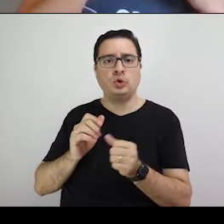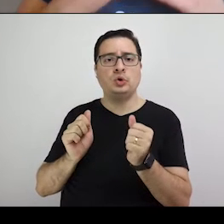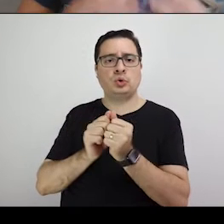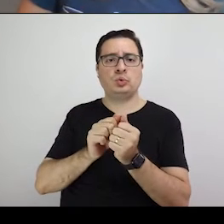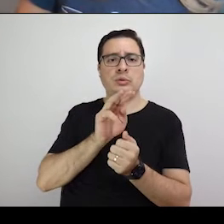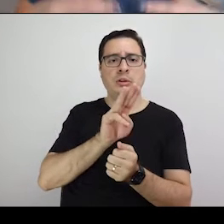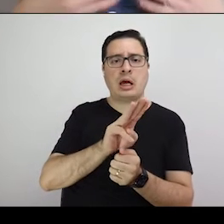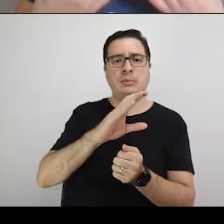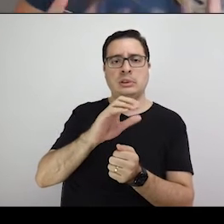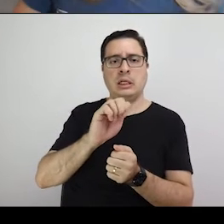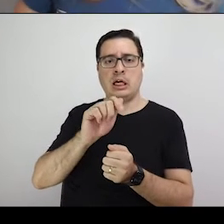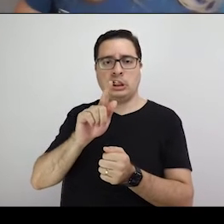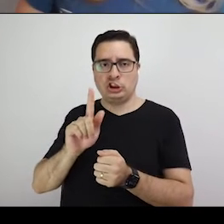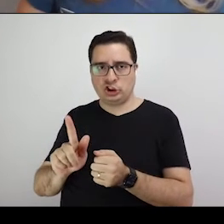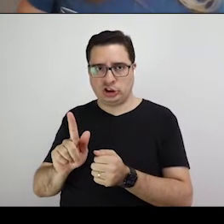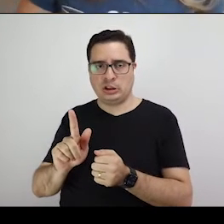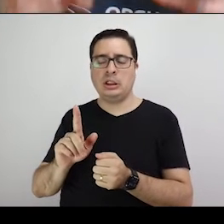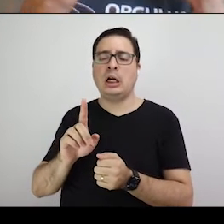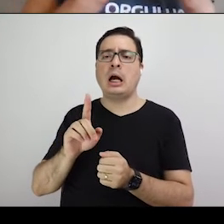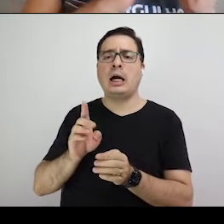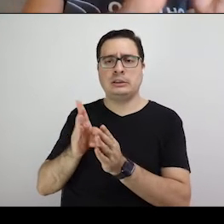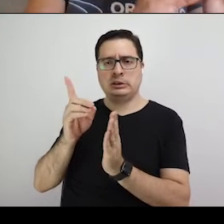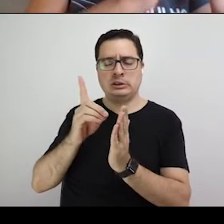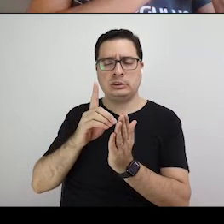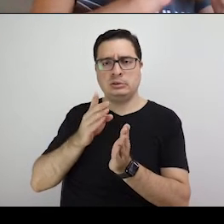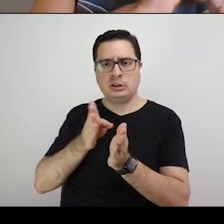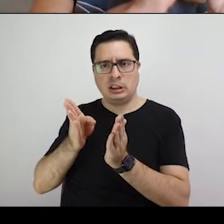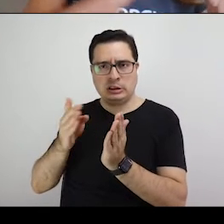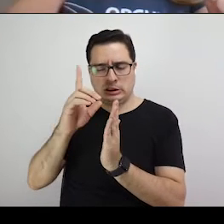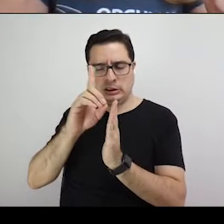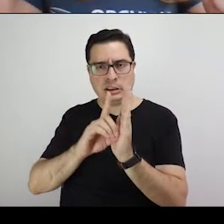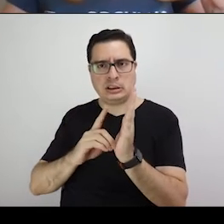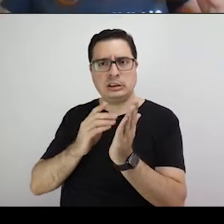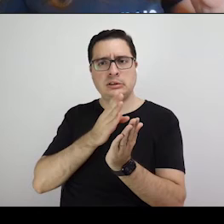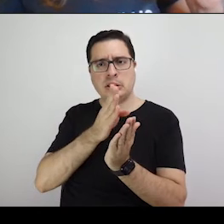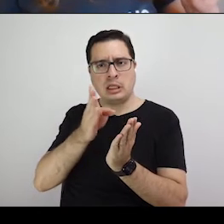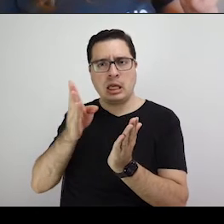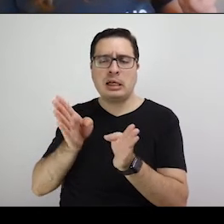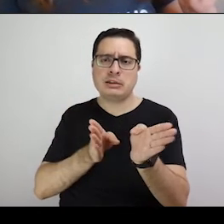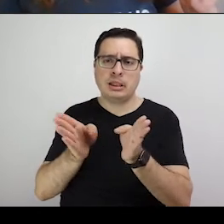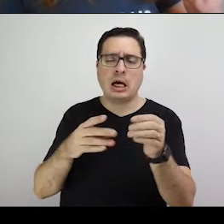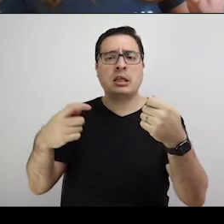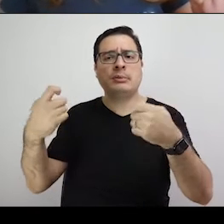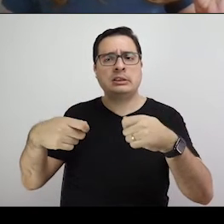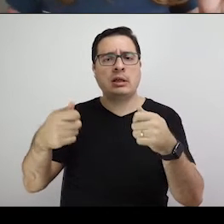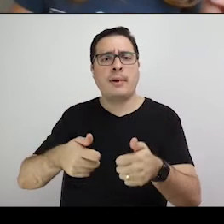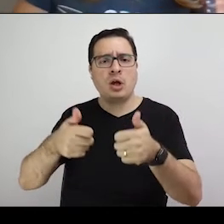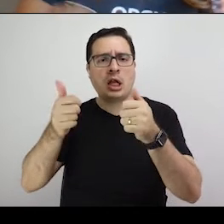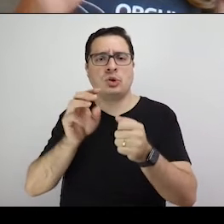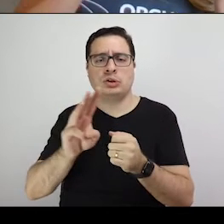né, com os requisitos, as diretrizes de acessibilidade, nos direcionando as recomendações do que nós precisamos melhorar no